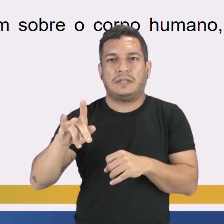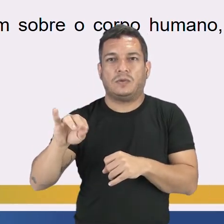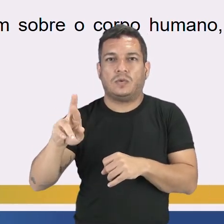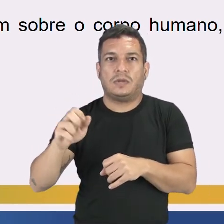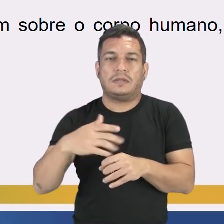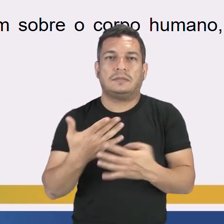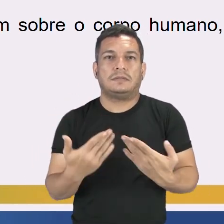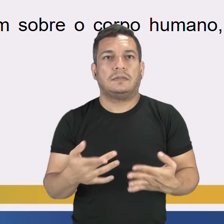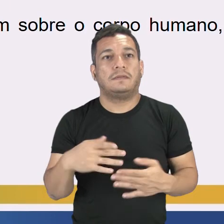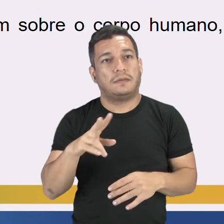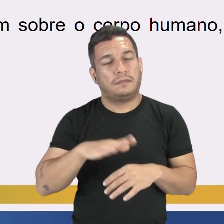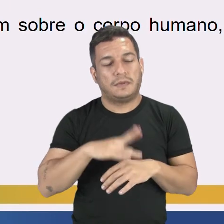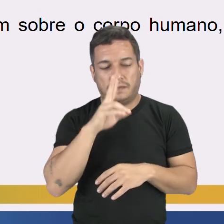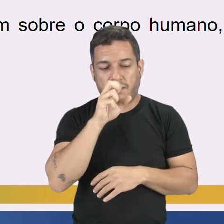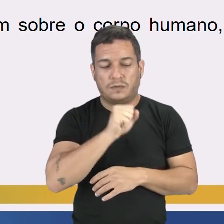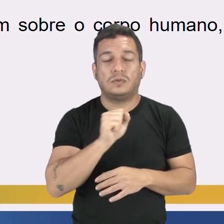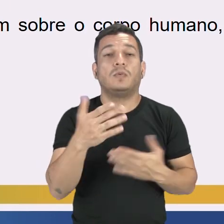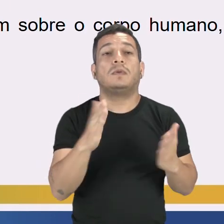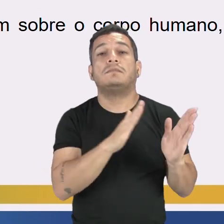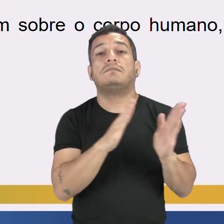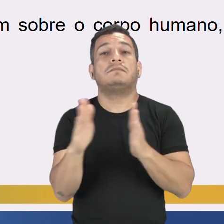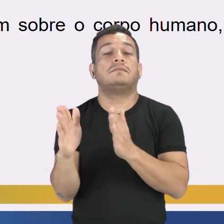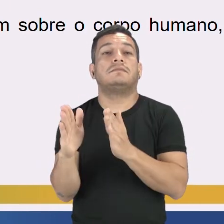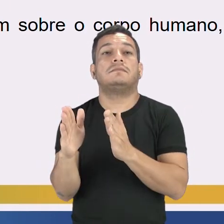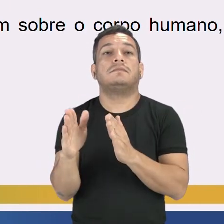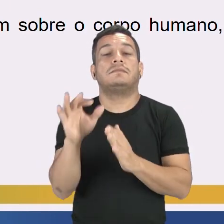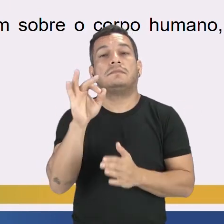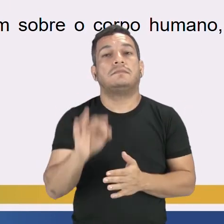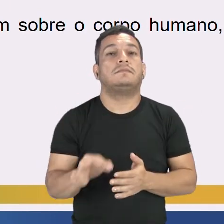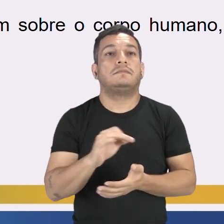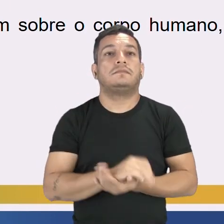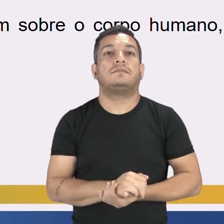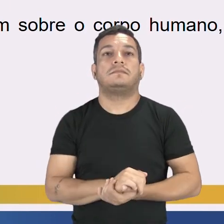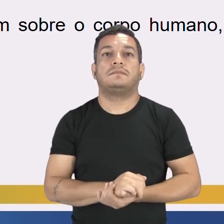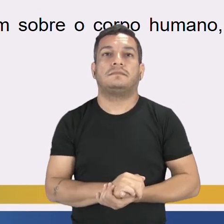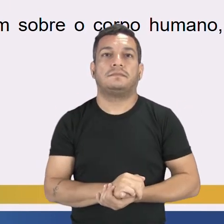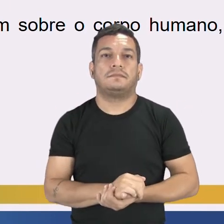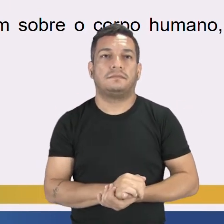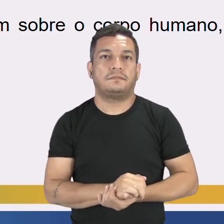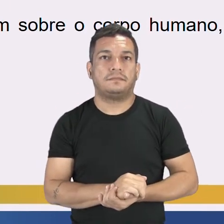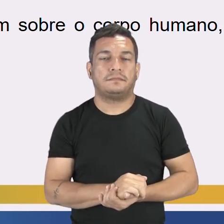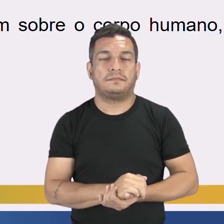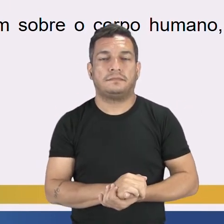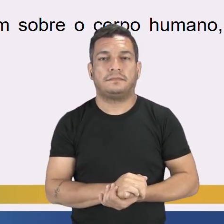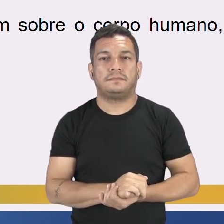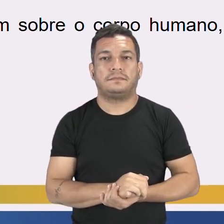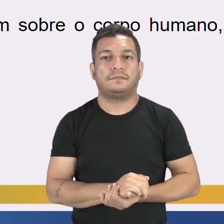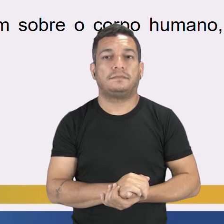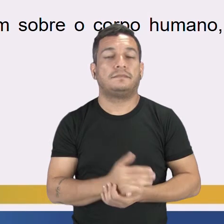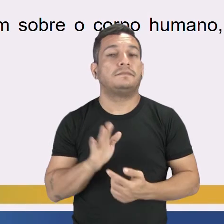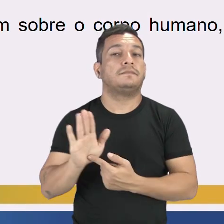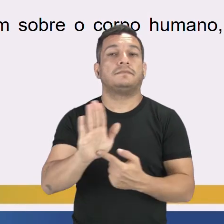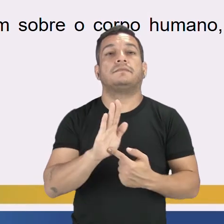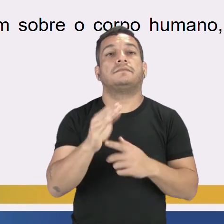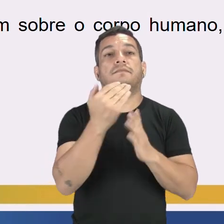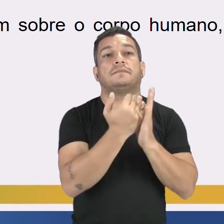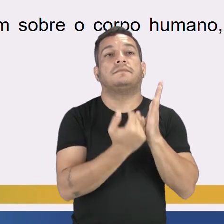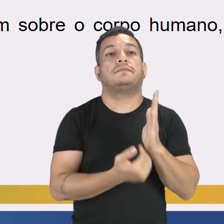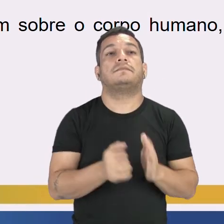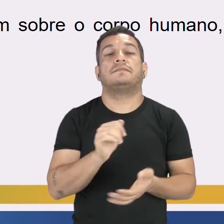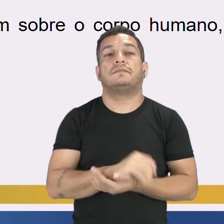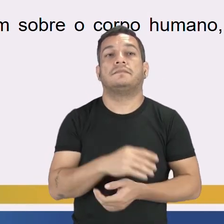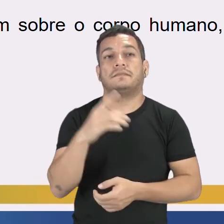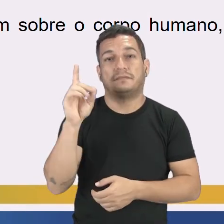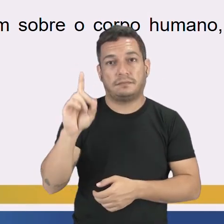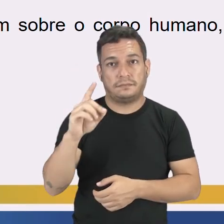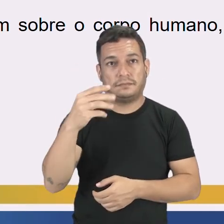forte, aí já dá para saber. Então, qual que é a sequência correta para as opções que foram apresentadas? A gente